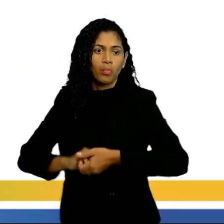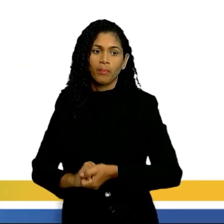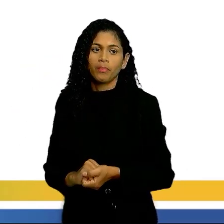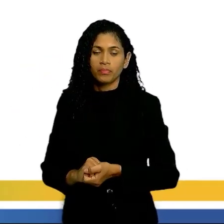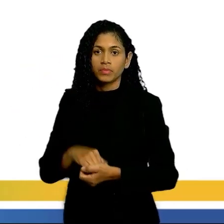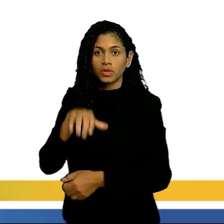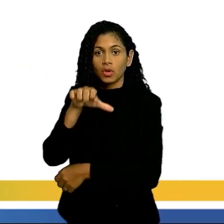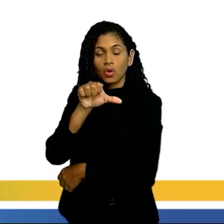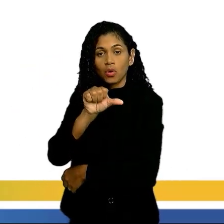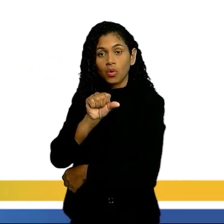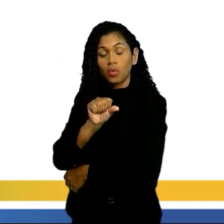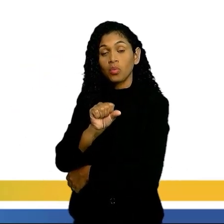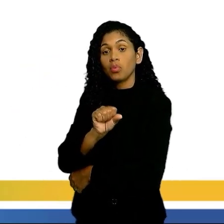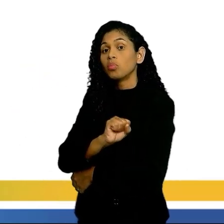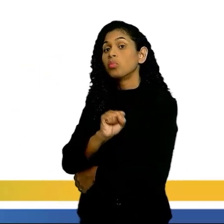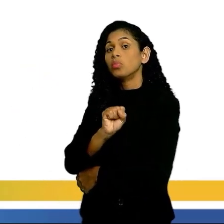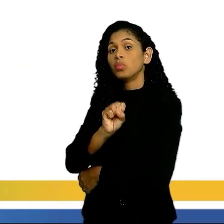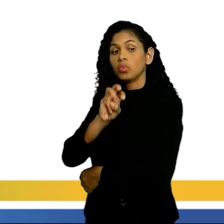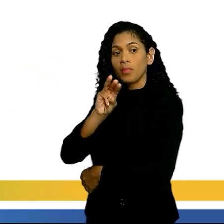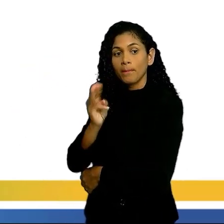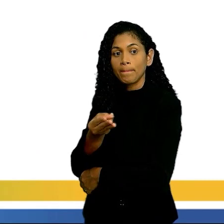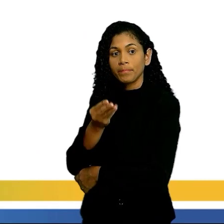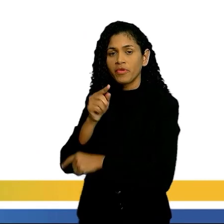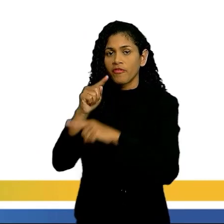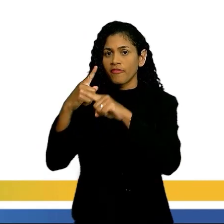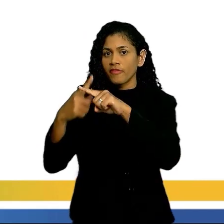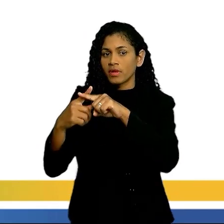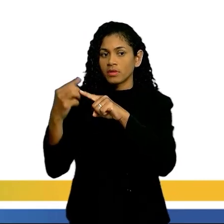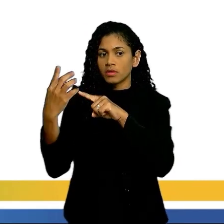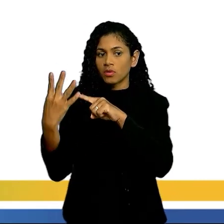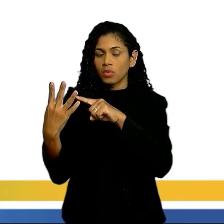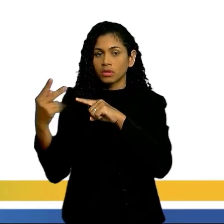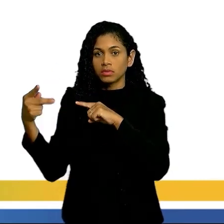8.000 vezes 4 é igual a 32.000.